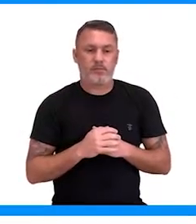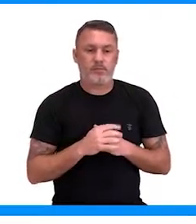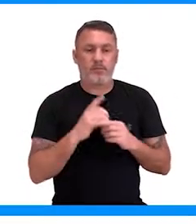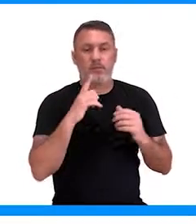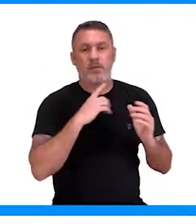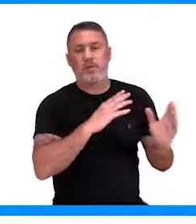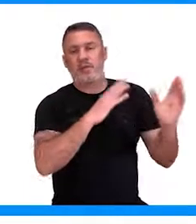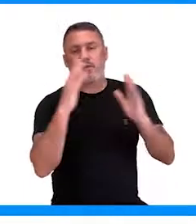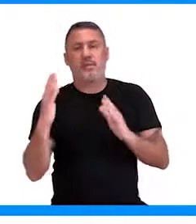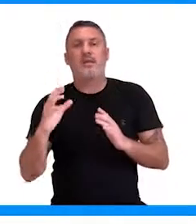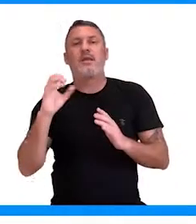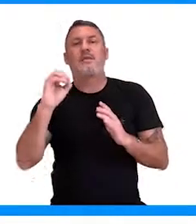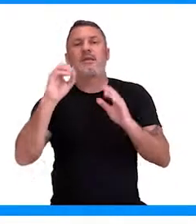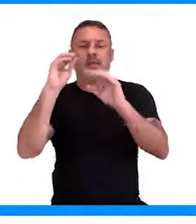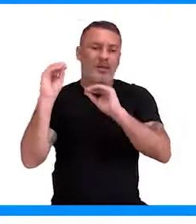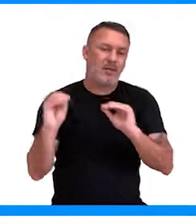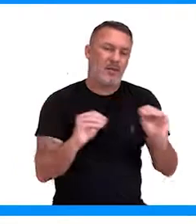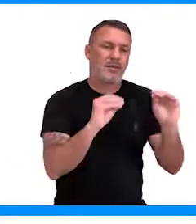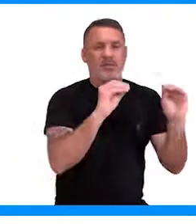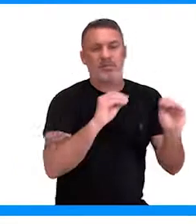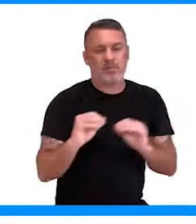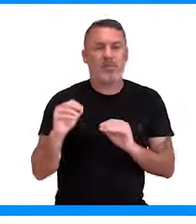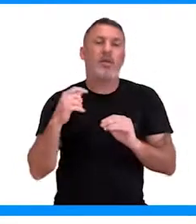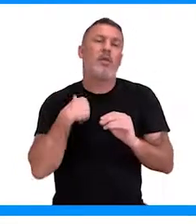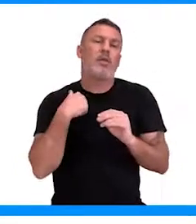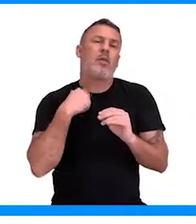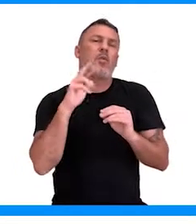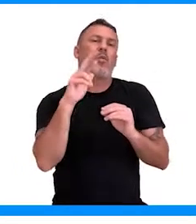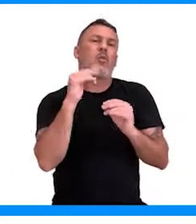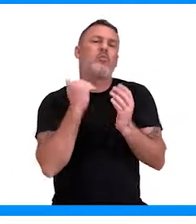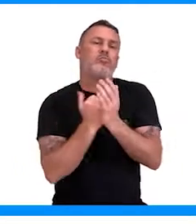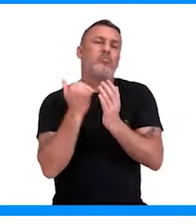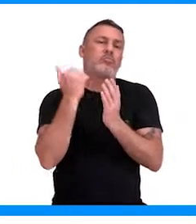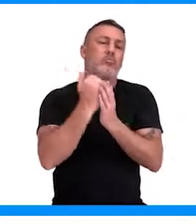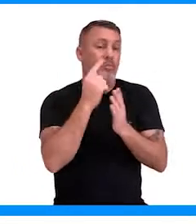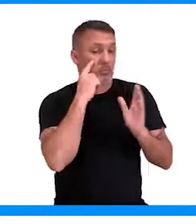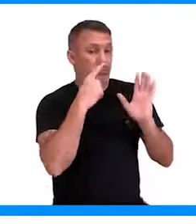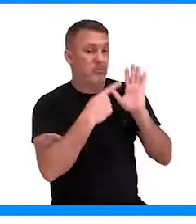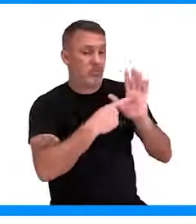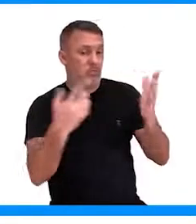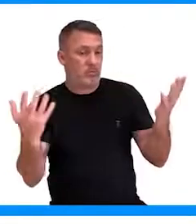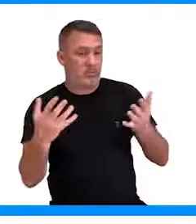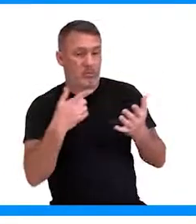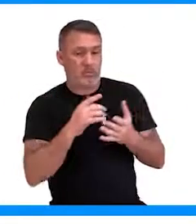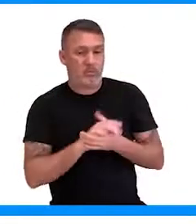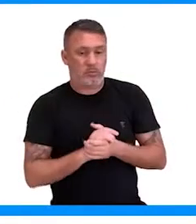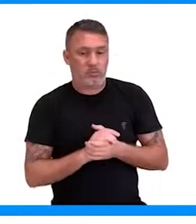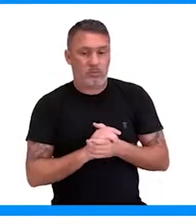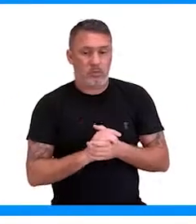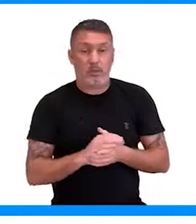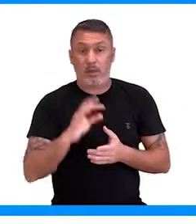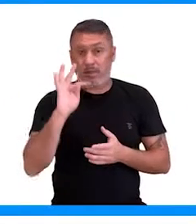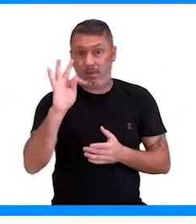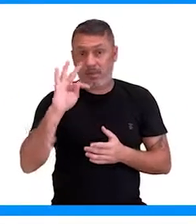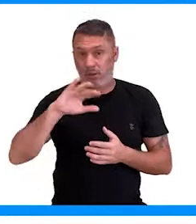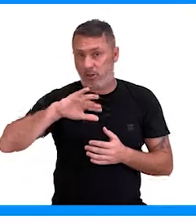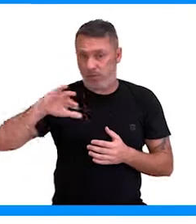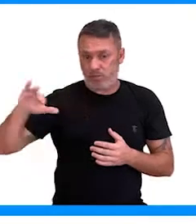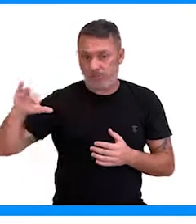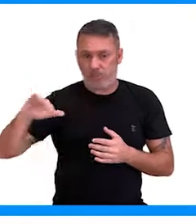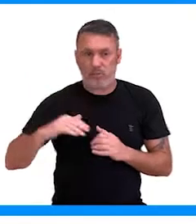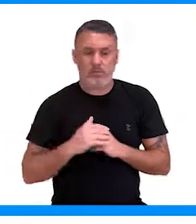Passa o V0 para o outro lado, né? Eu fiz aqui, olha, para vocês. Isolado o